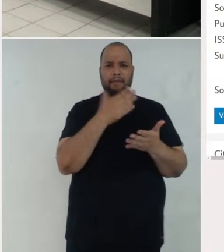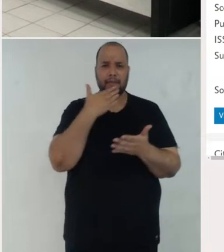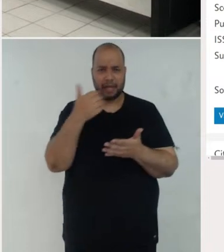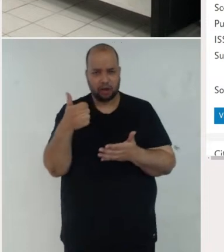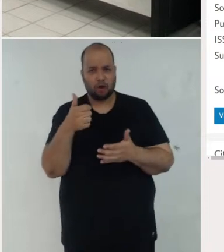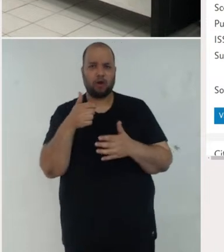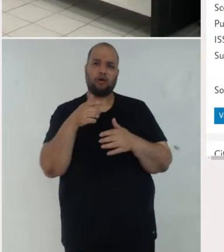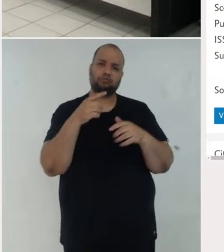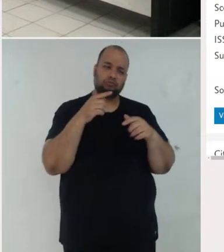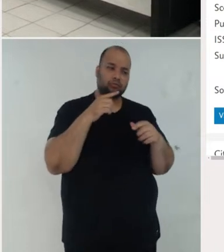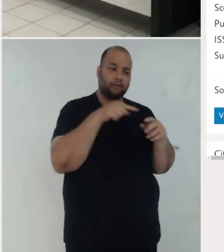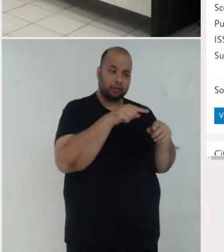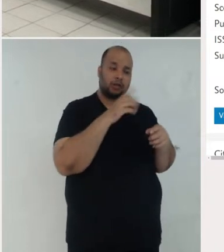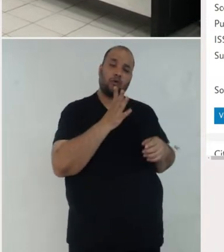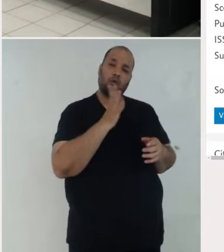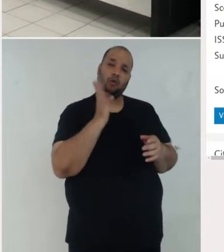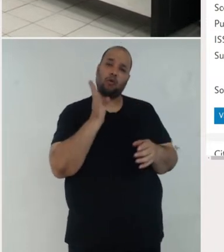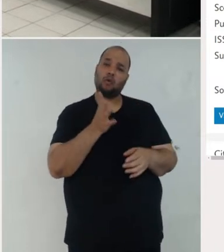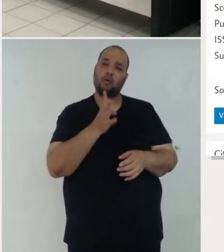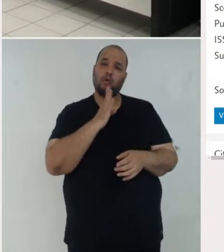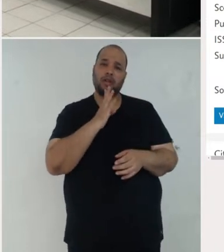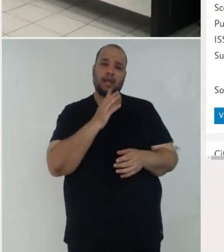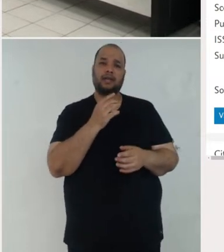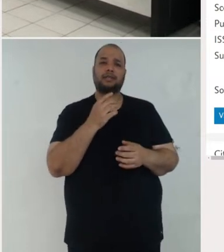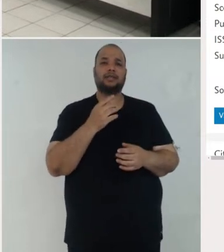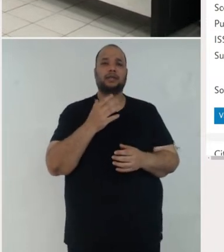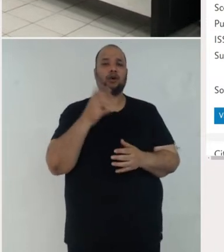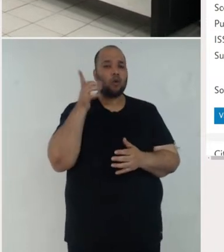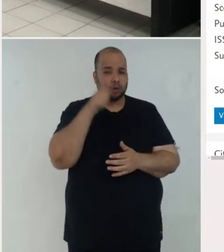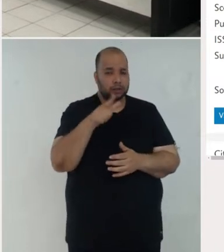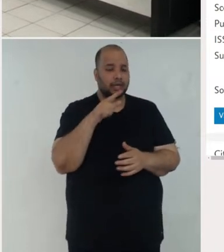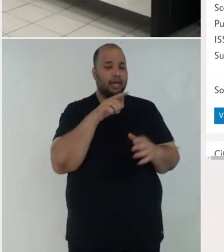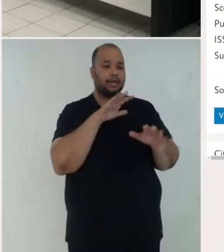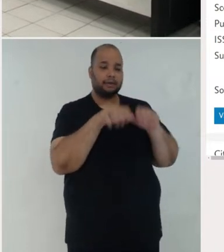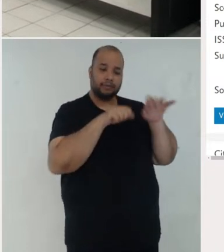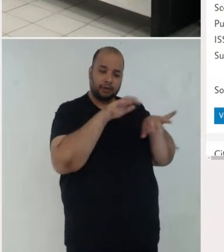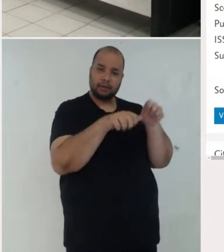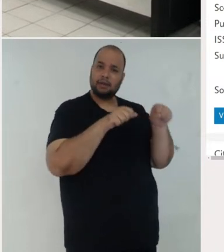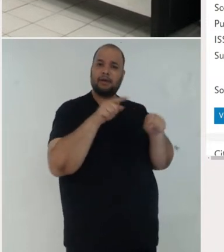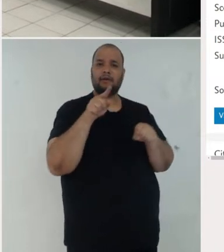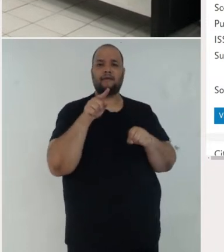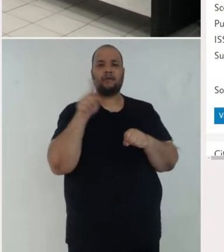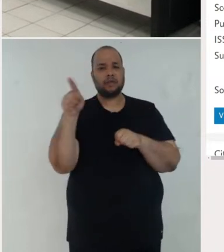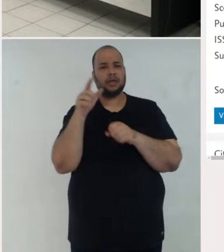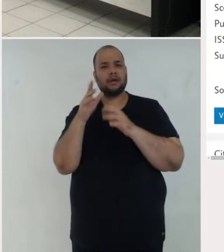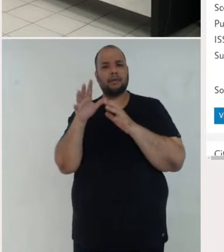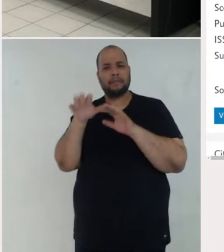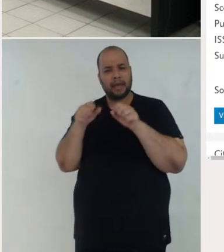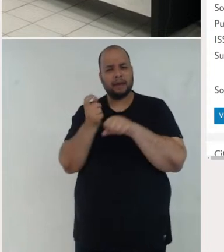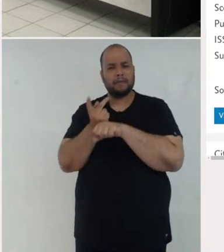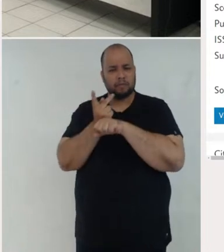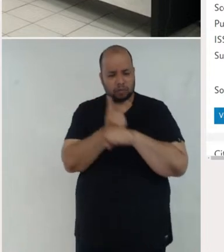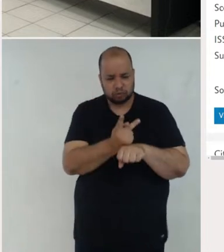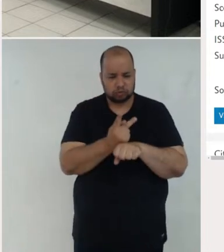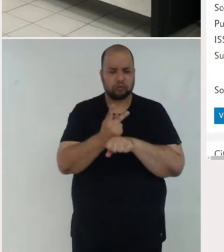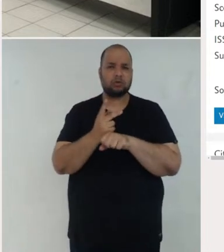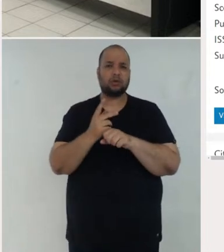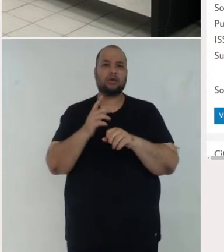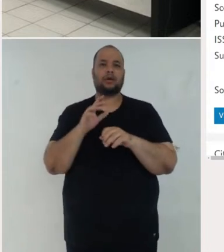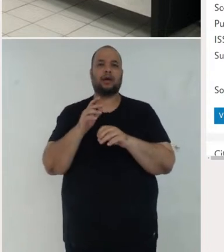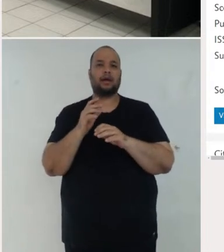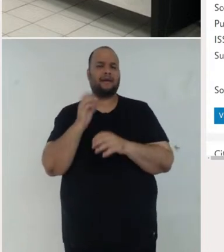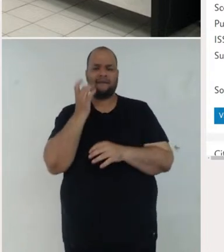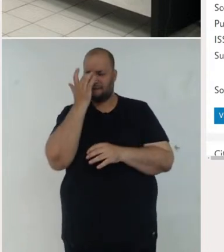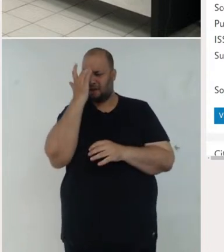menor grau, com maior ou menor proximidade. Então, vamos ler. Vamos acessar, vamos procurar, procurem. A busca